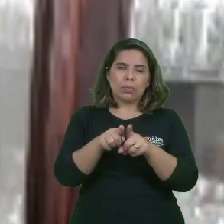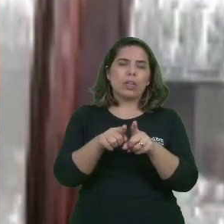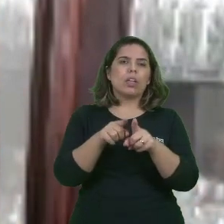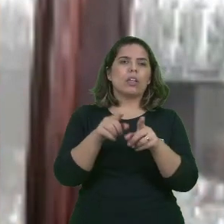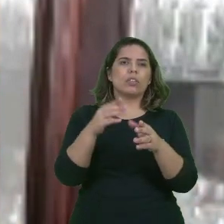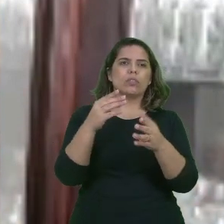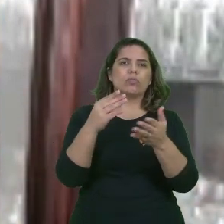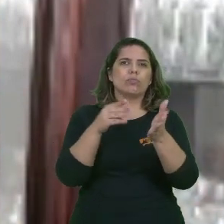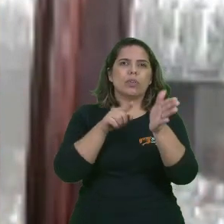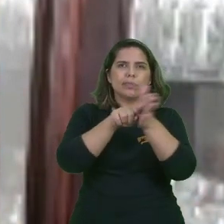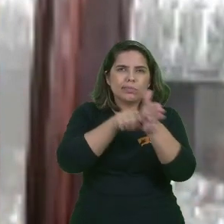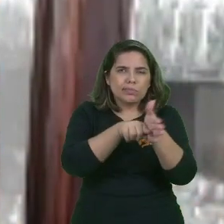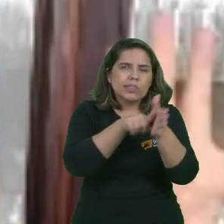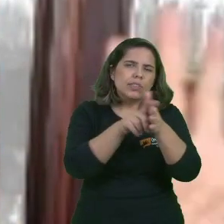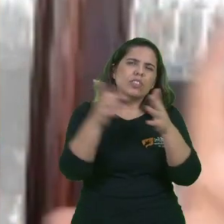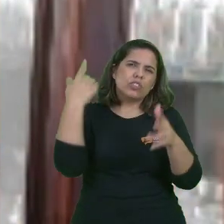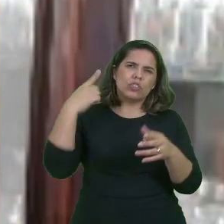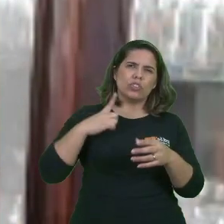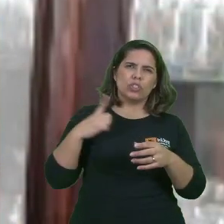pouco do que a gente